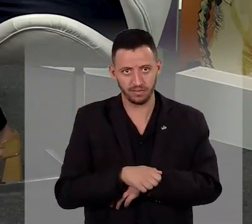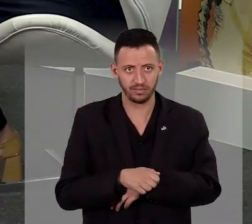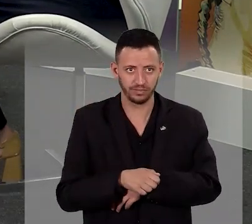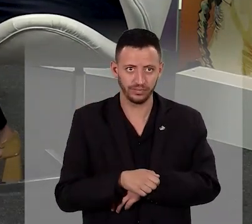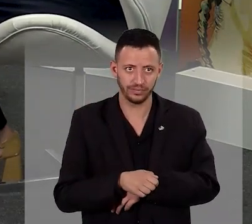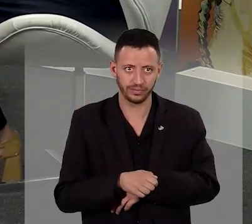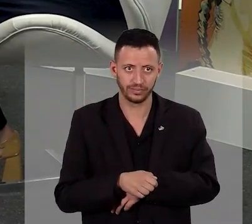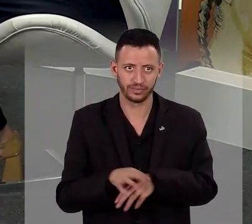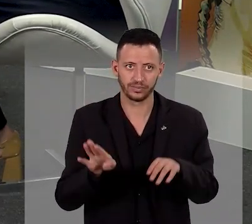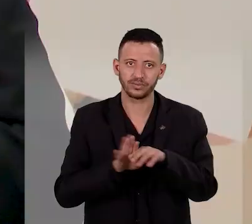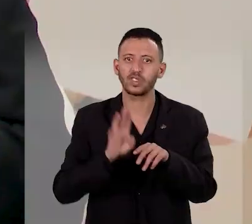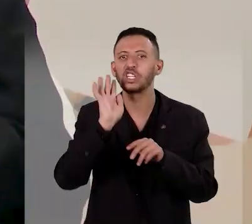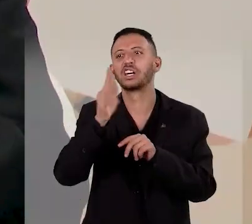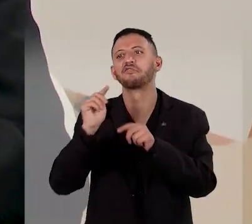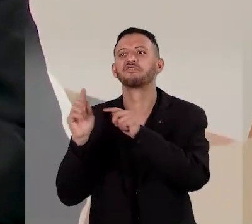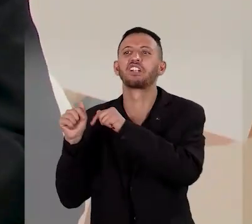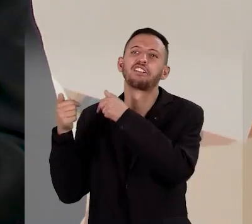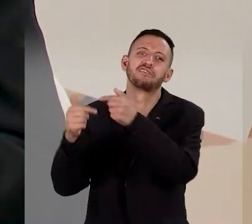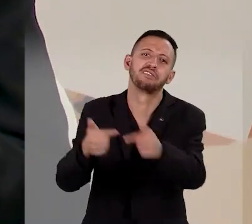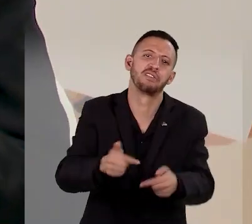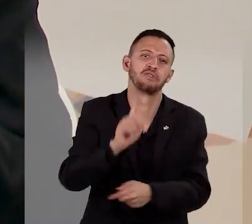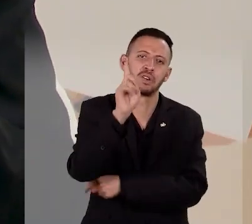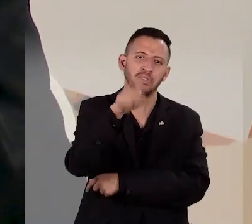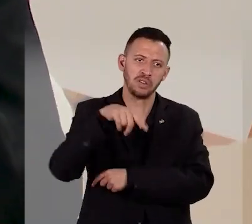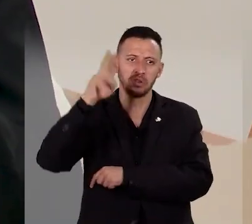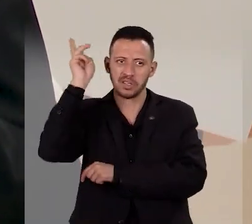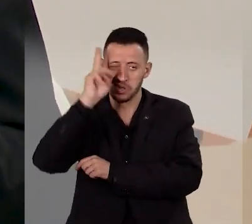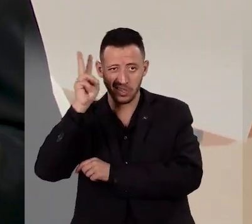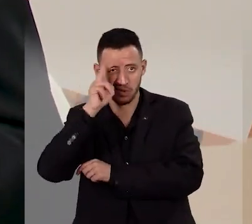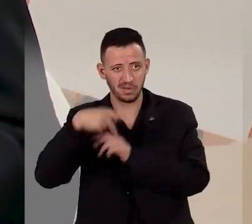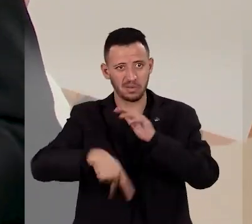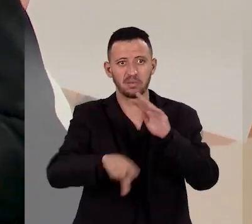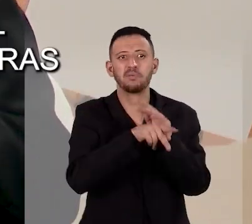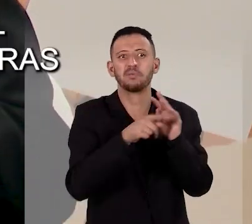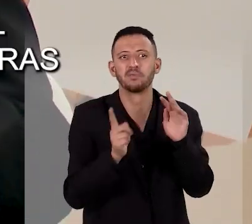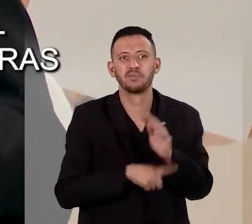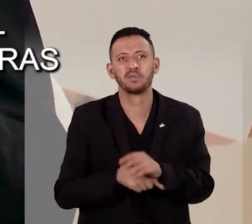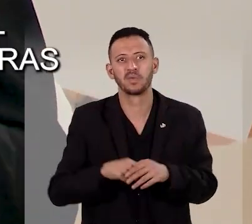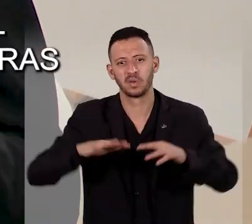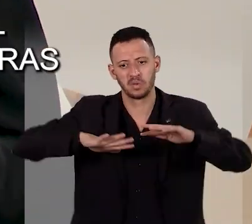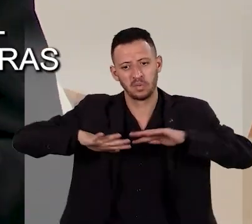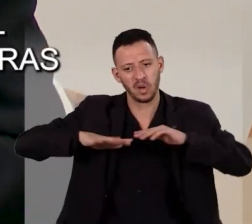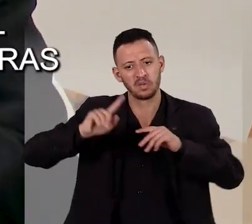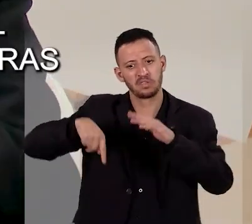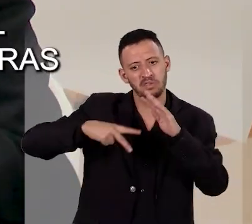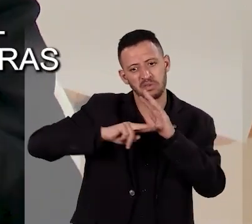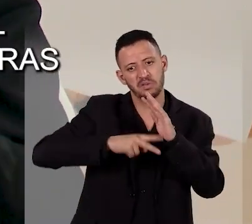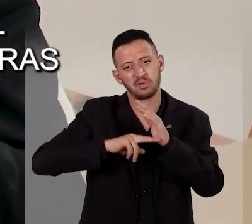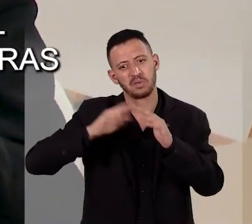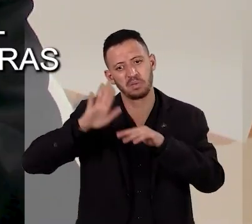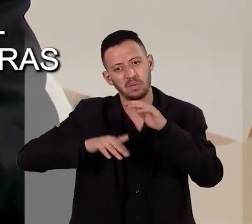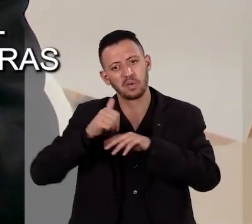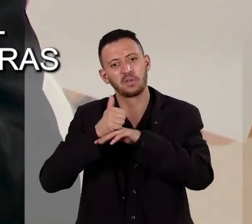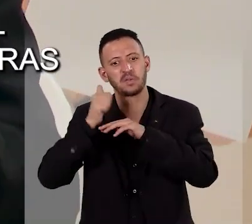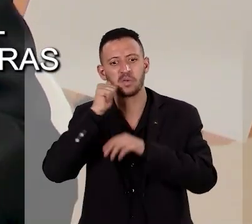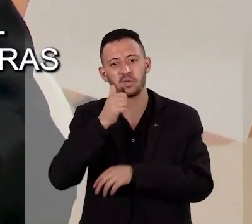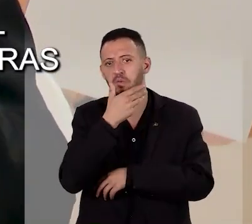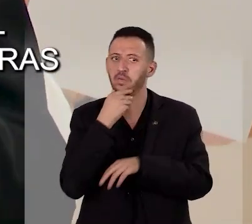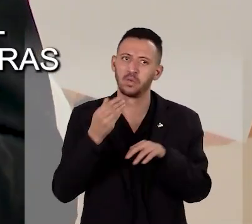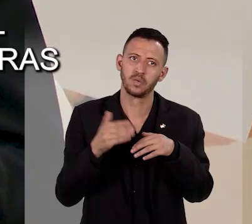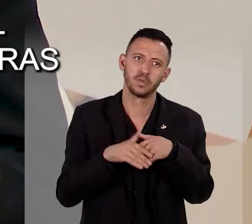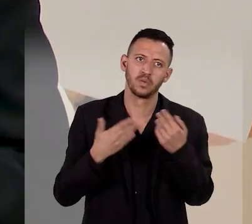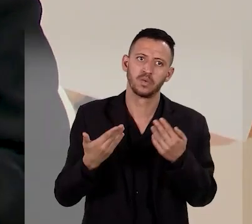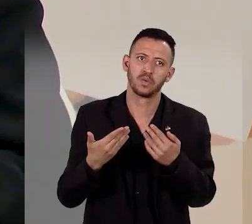Lia, pela tradição de uma história do próprio movimento sindical, dos trabalhadores